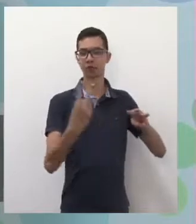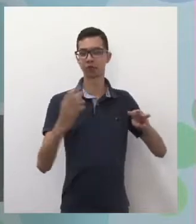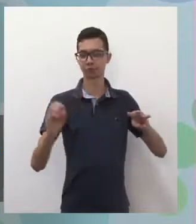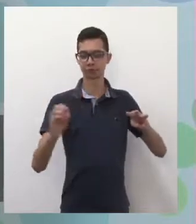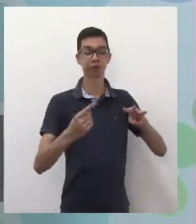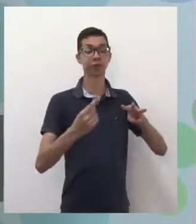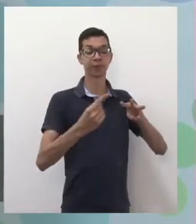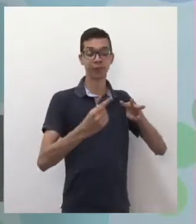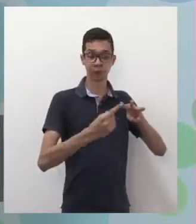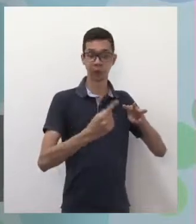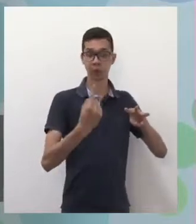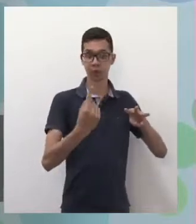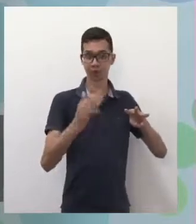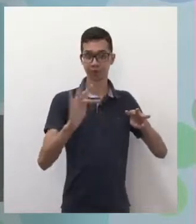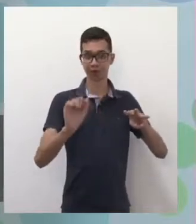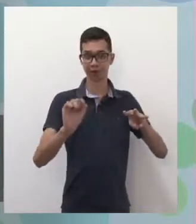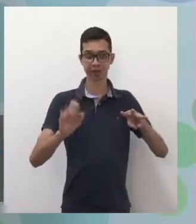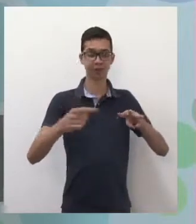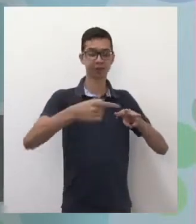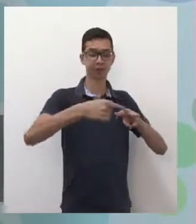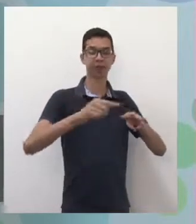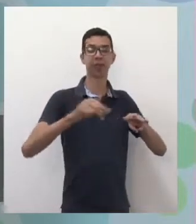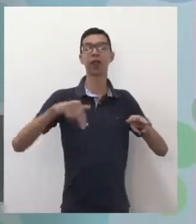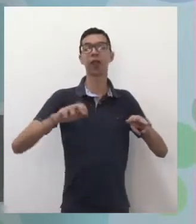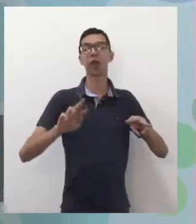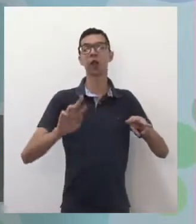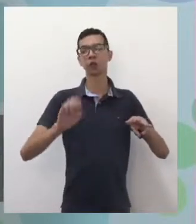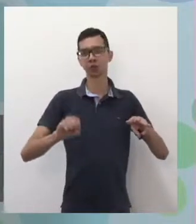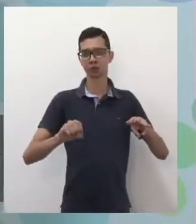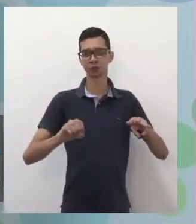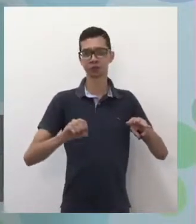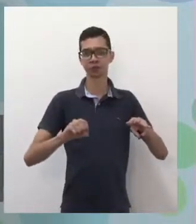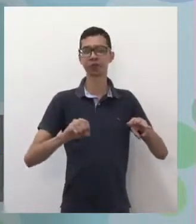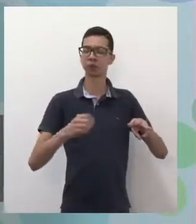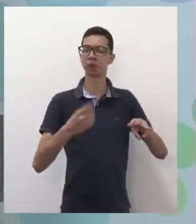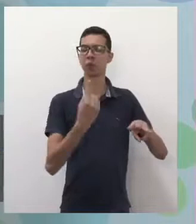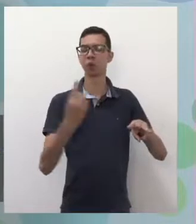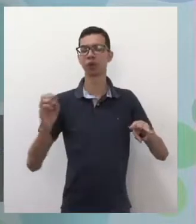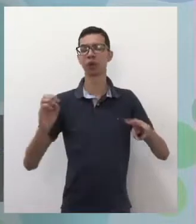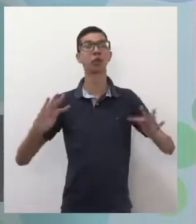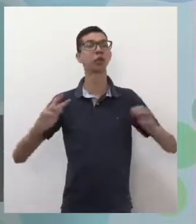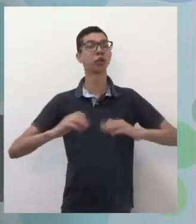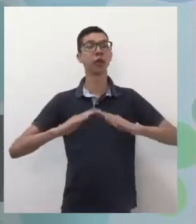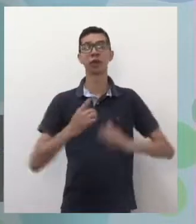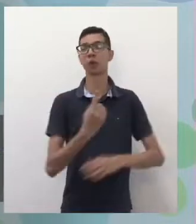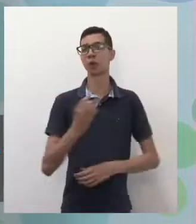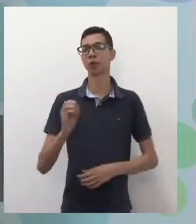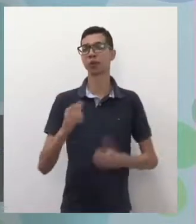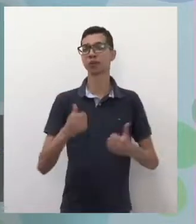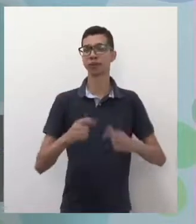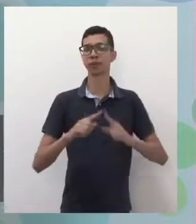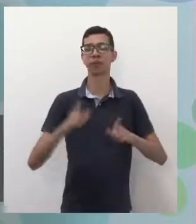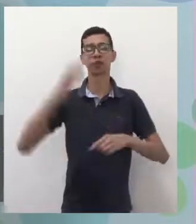110. Professor, aqui na minha casa então é tudo fase com neutro, porque aqui é tudo 110. E o chuveiro?